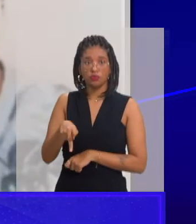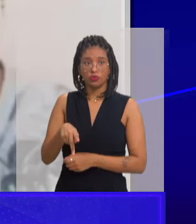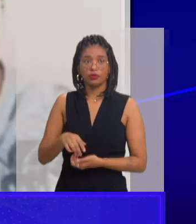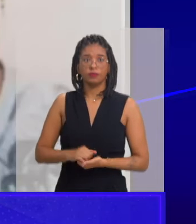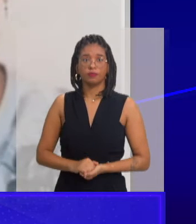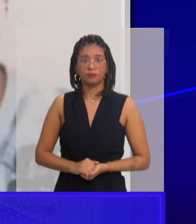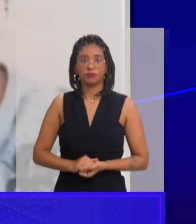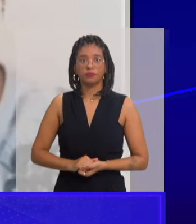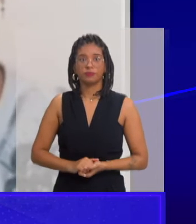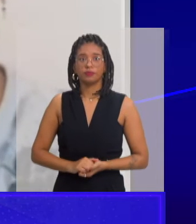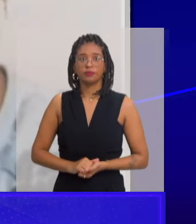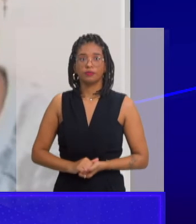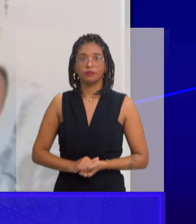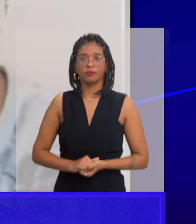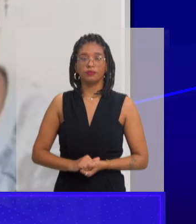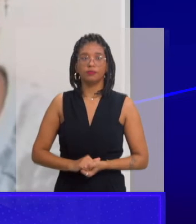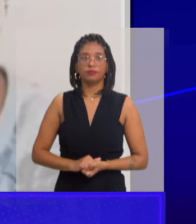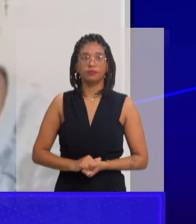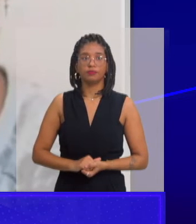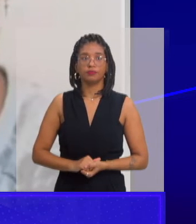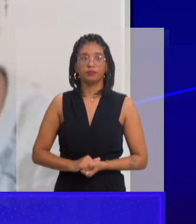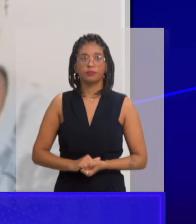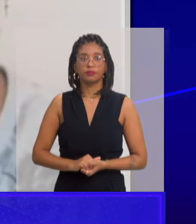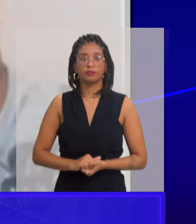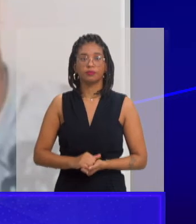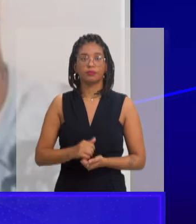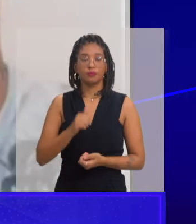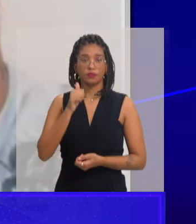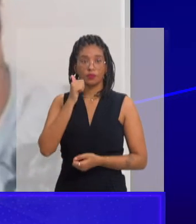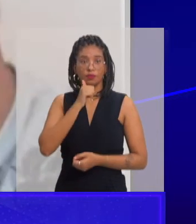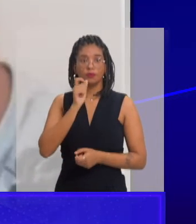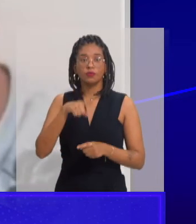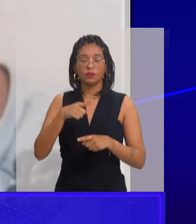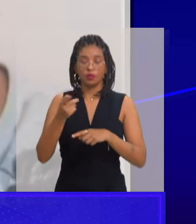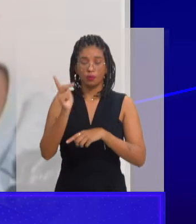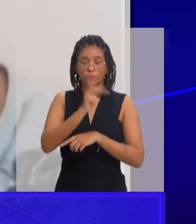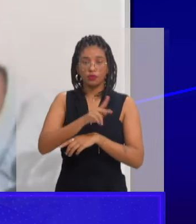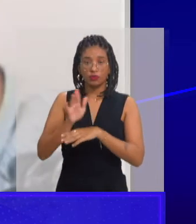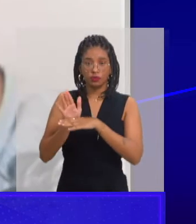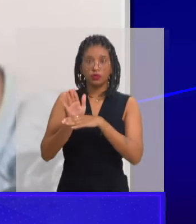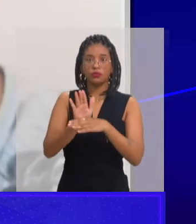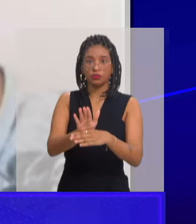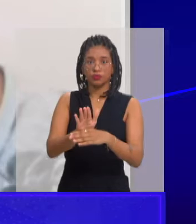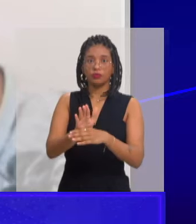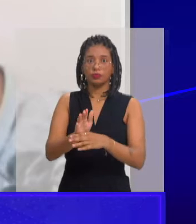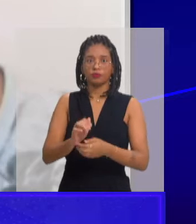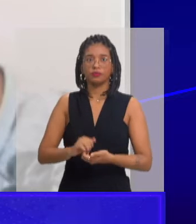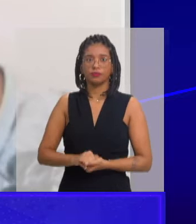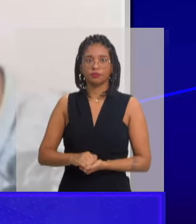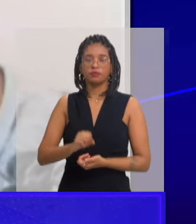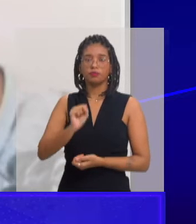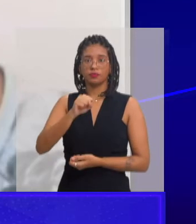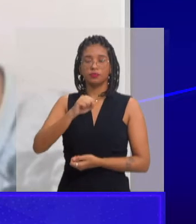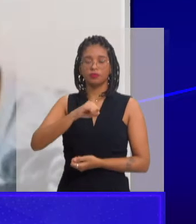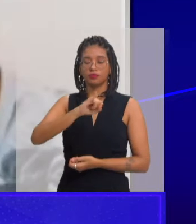um beijo para Jaqueline Dourado, professora doutora, que é Ah, minha eu quero aproveitar orientadora. também. Gente fina.